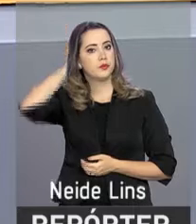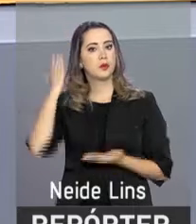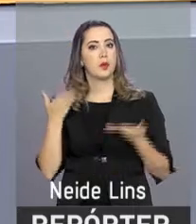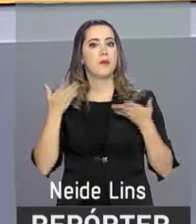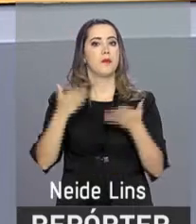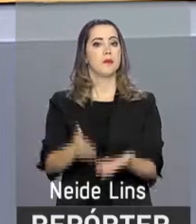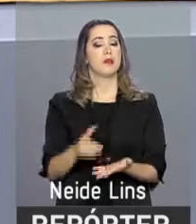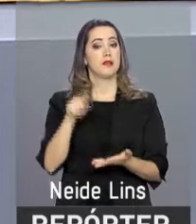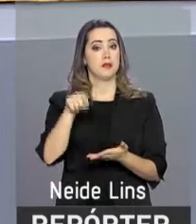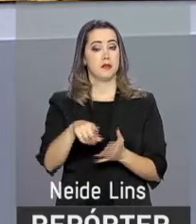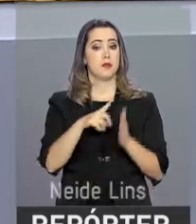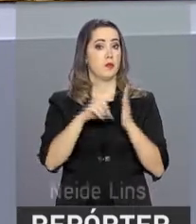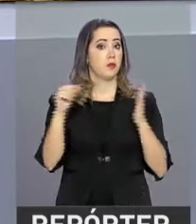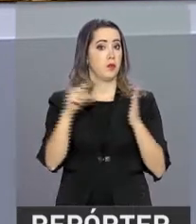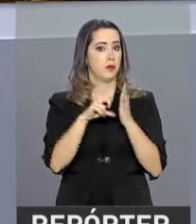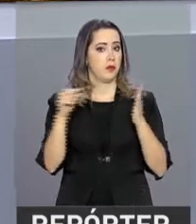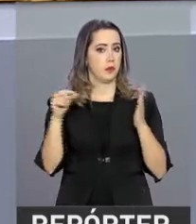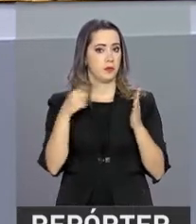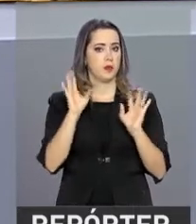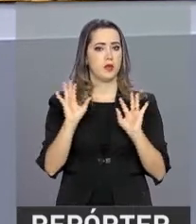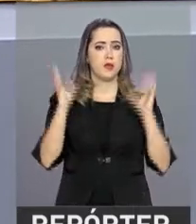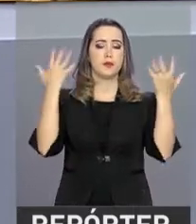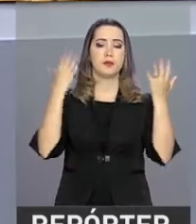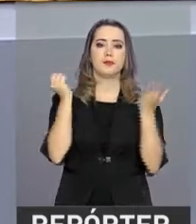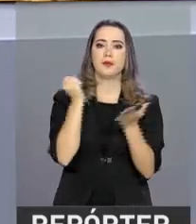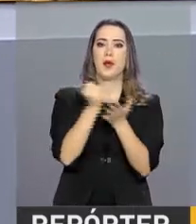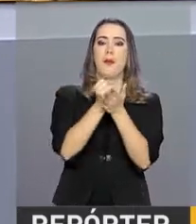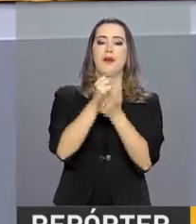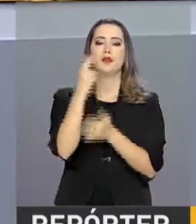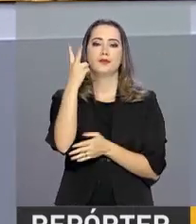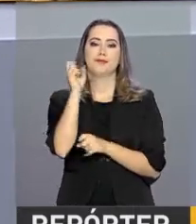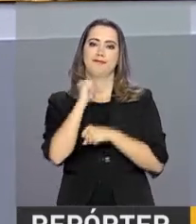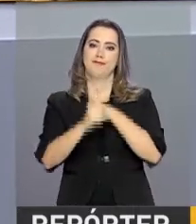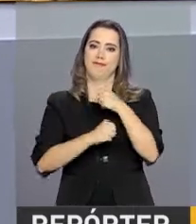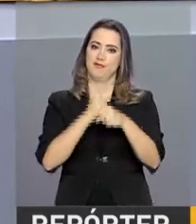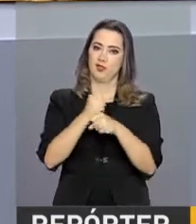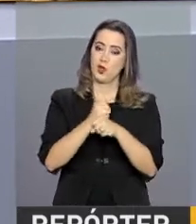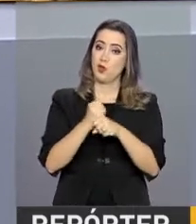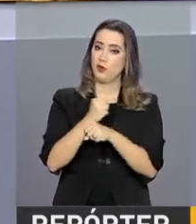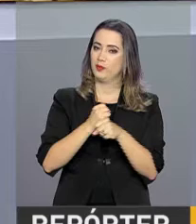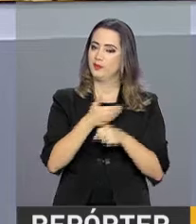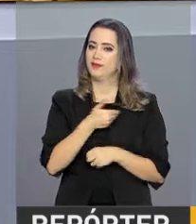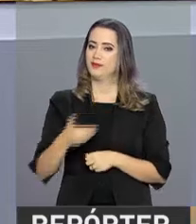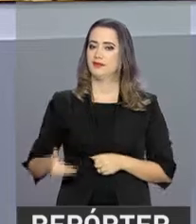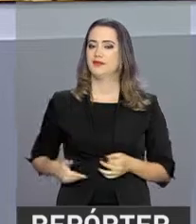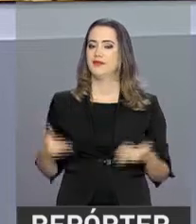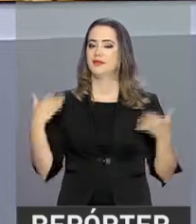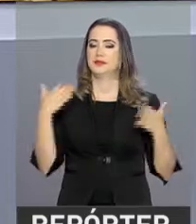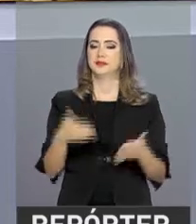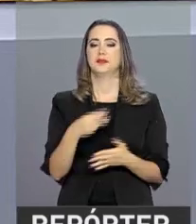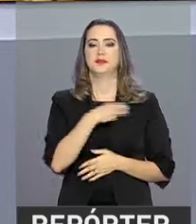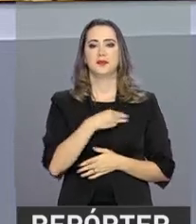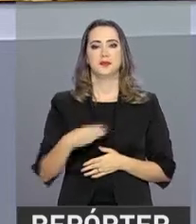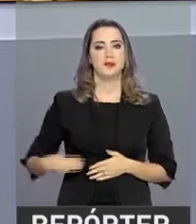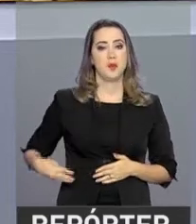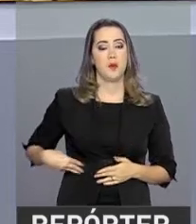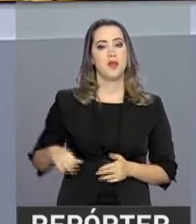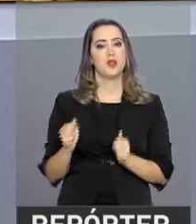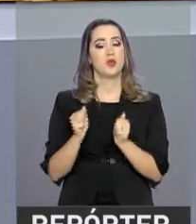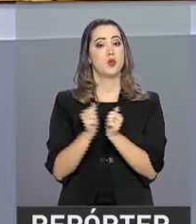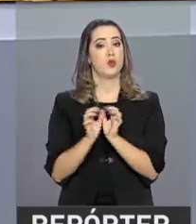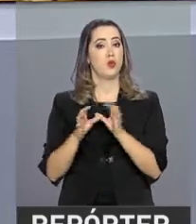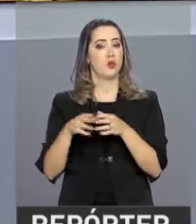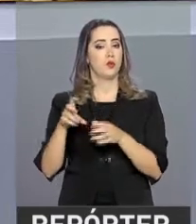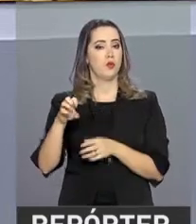participa daqui a pouco no Palácio do Planalto da cerimônia que marca os 2 anos de governo. Estarão presentes ministros,